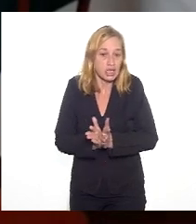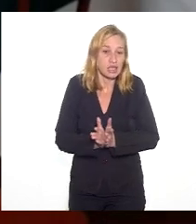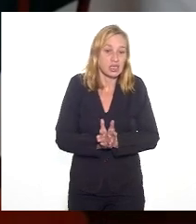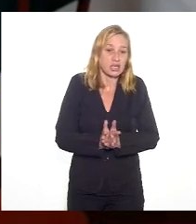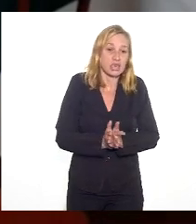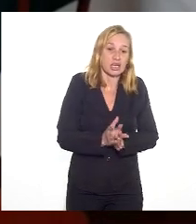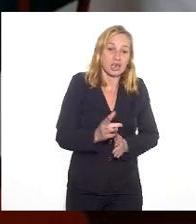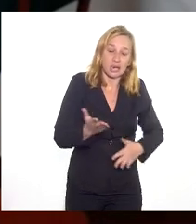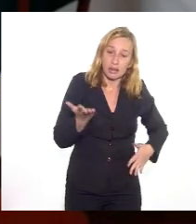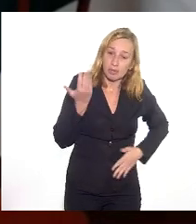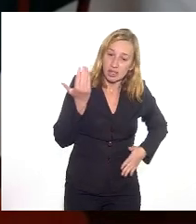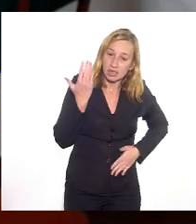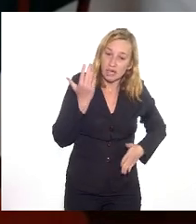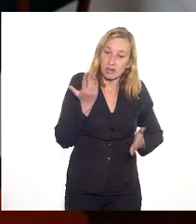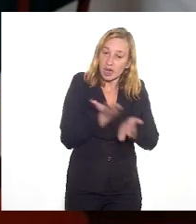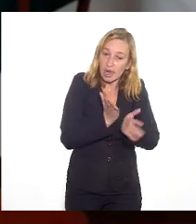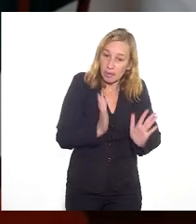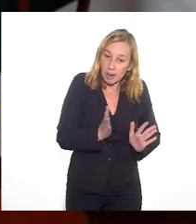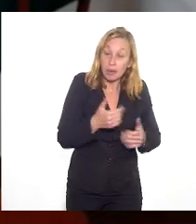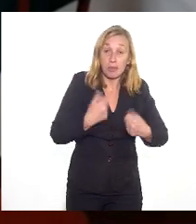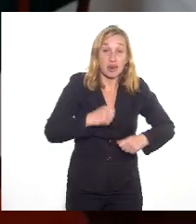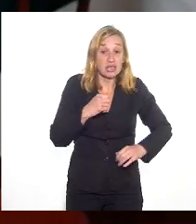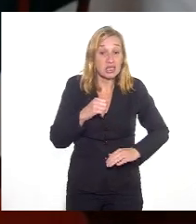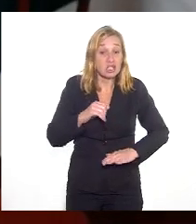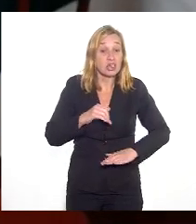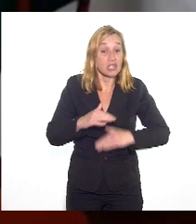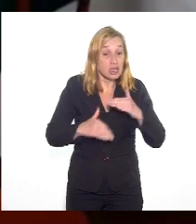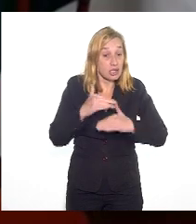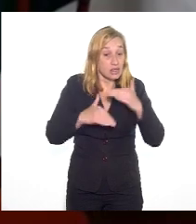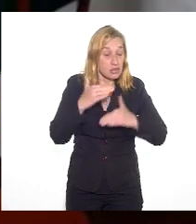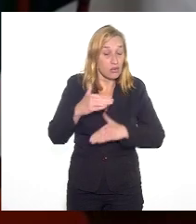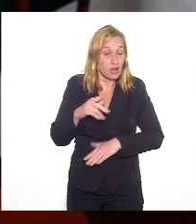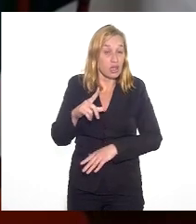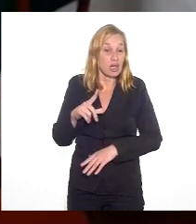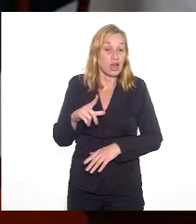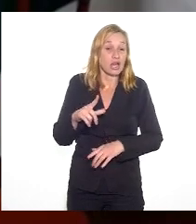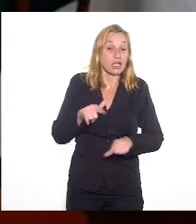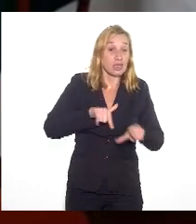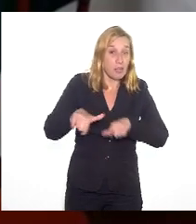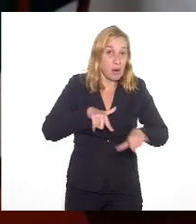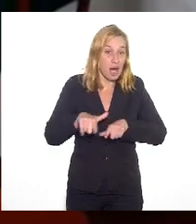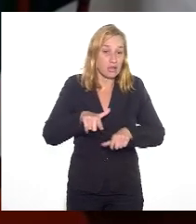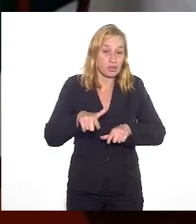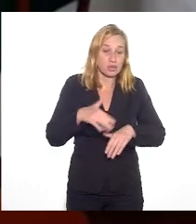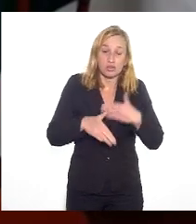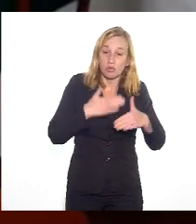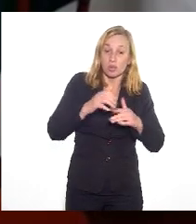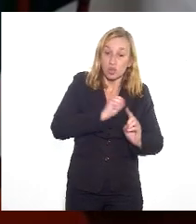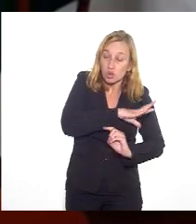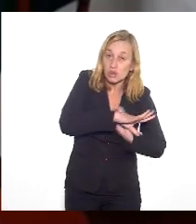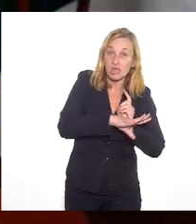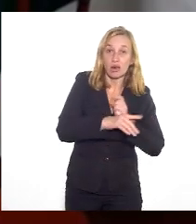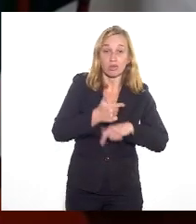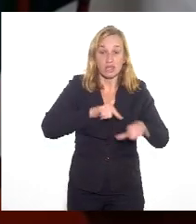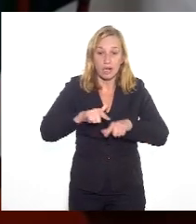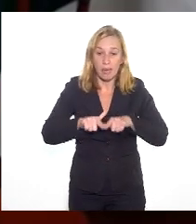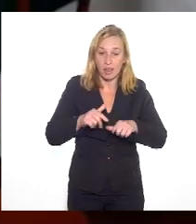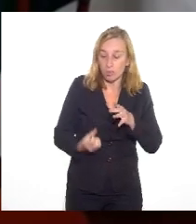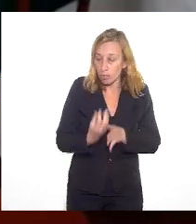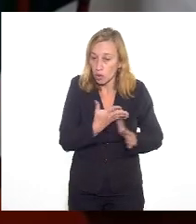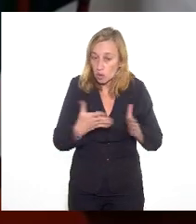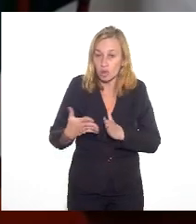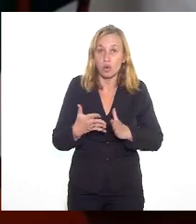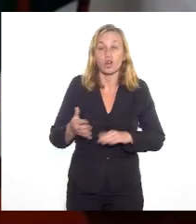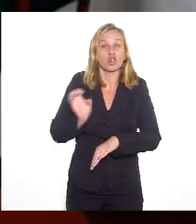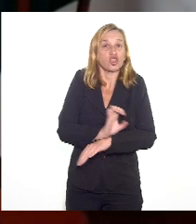gerar empregos. A gente precisa de desenvolvimento social através do trabalho, da produção. O Estado